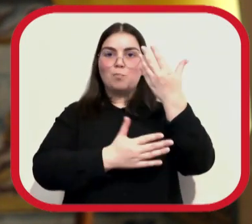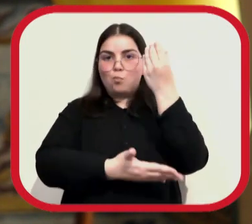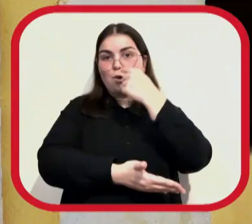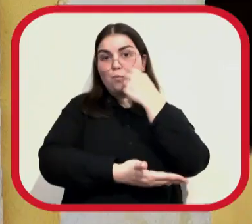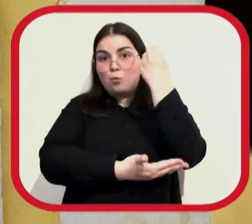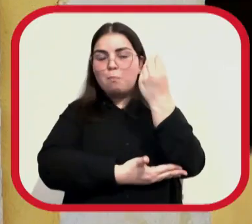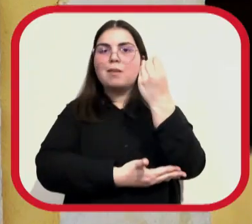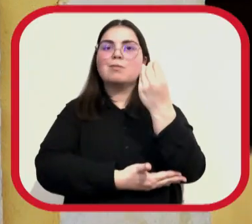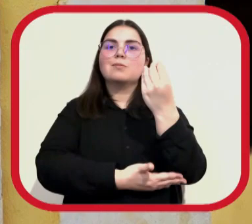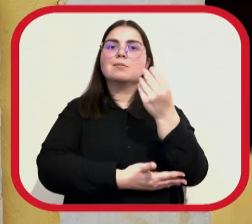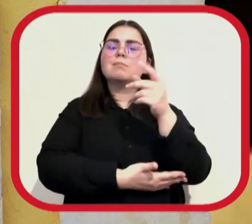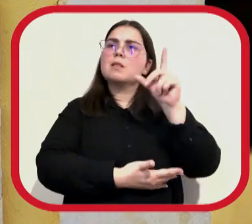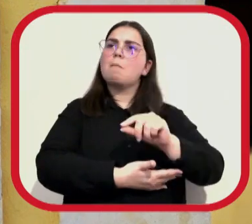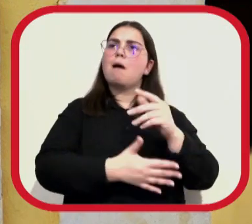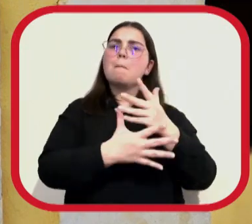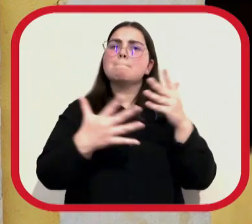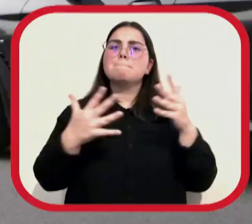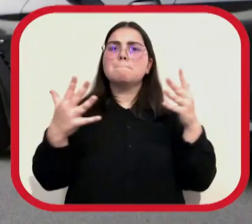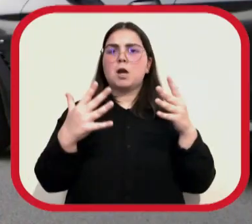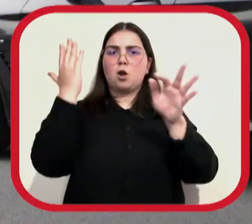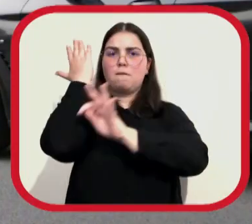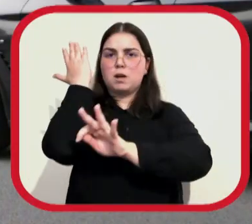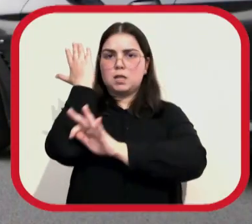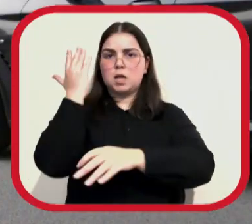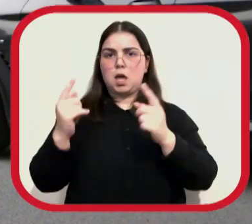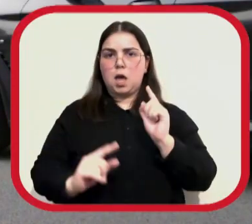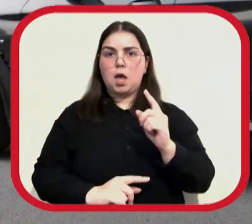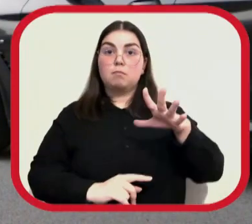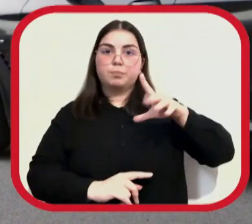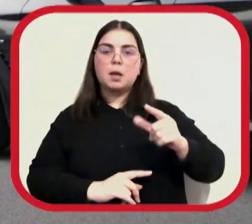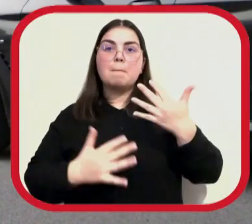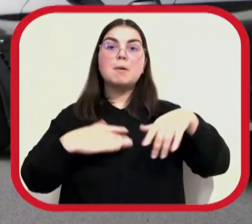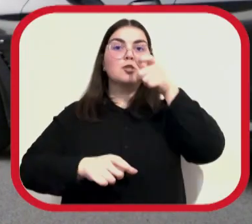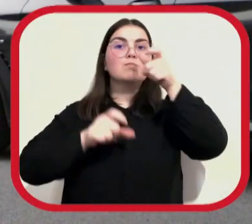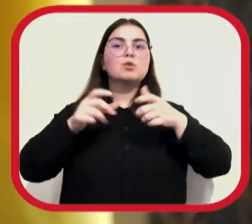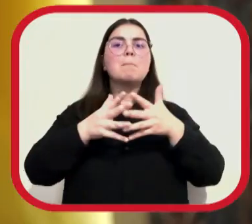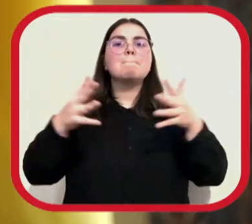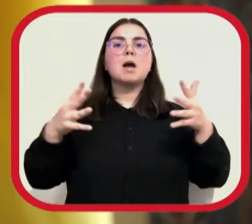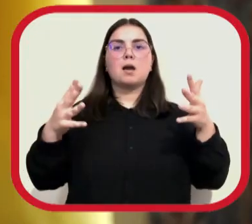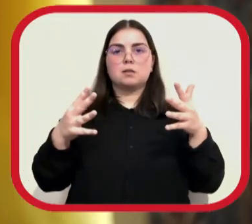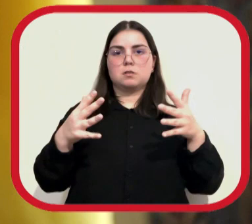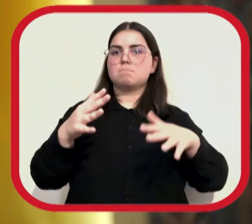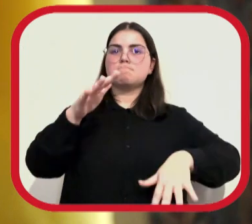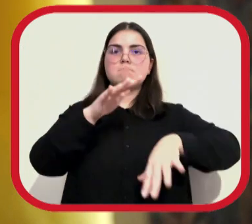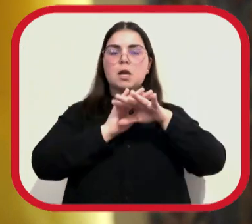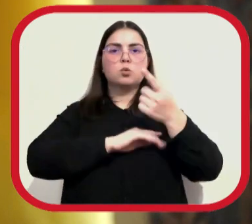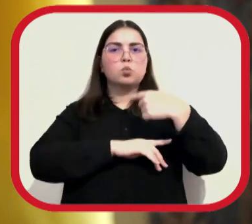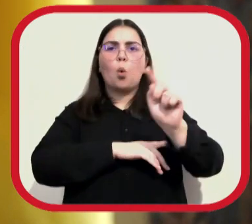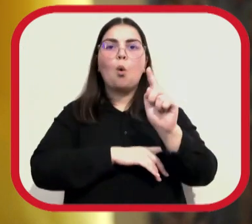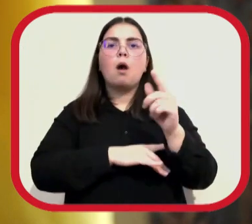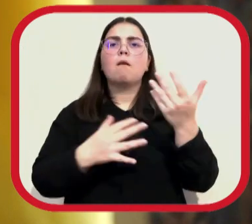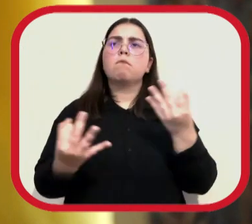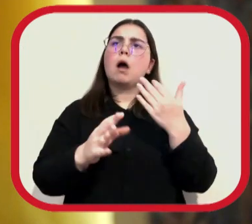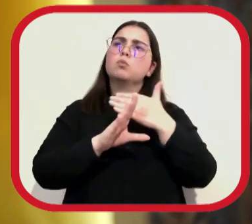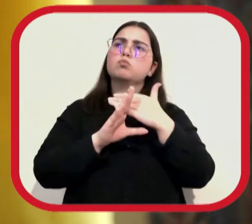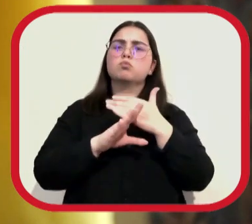uma freguesia, apesar de ser a maior de Lisboa, não é a que tem mais população, está mais ou menos a meio termo. Portanto, pode-se